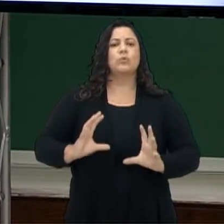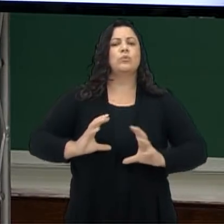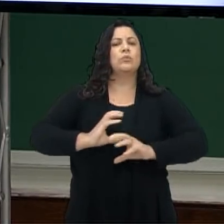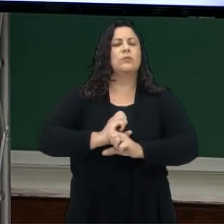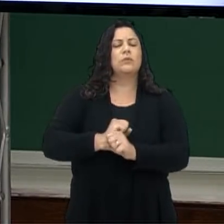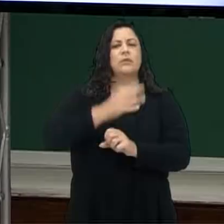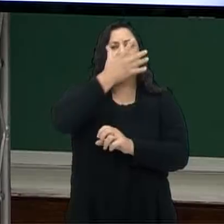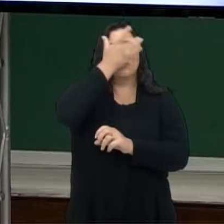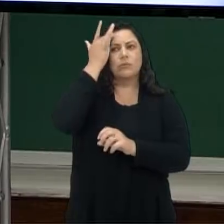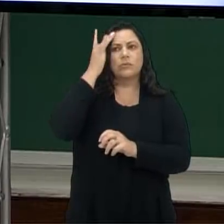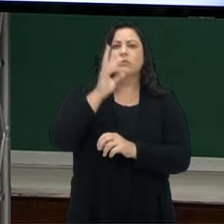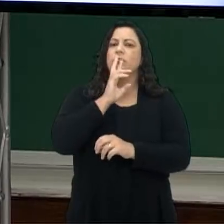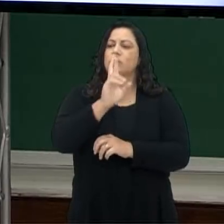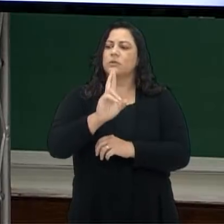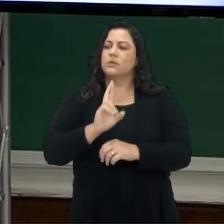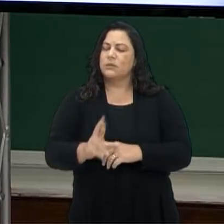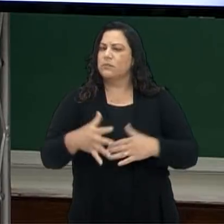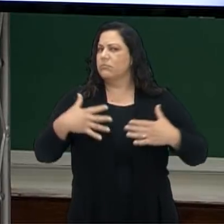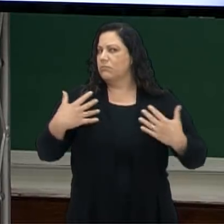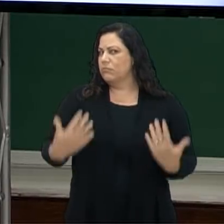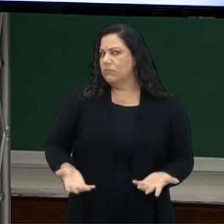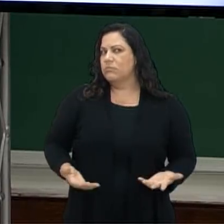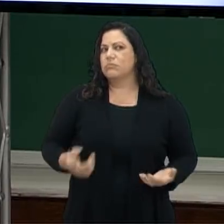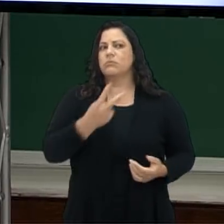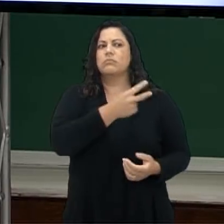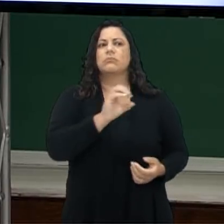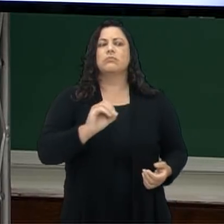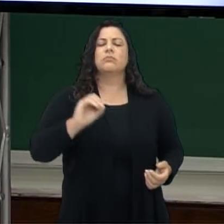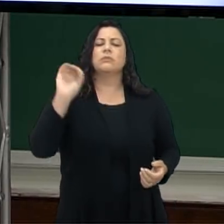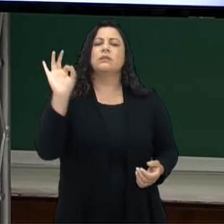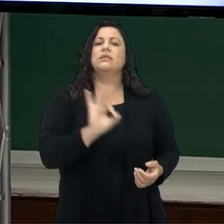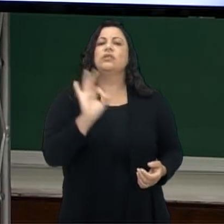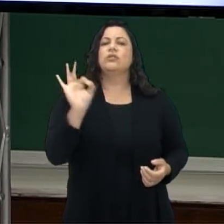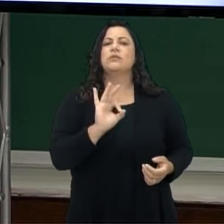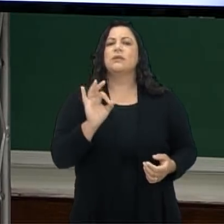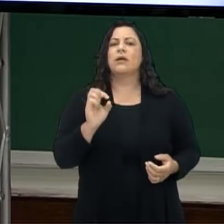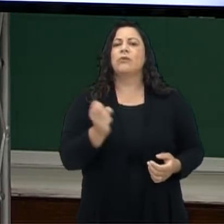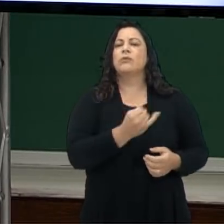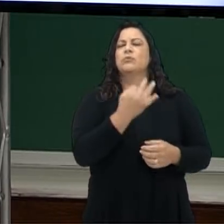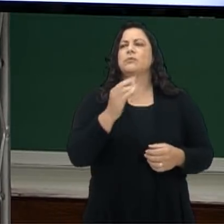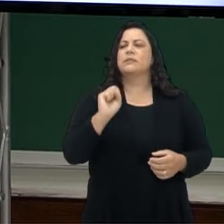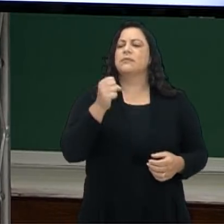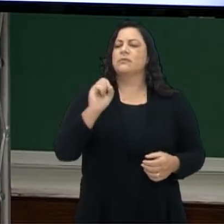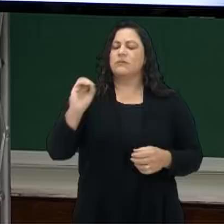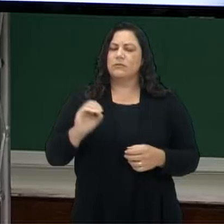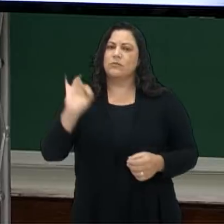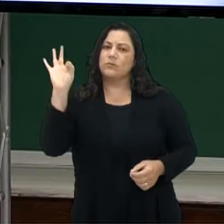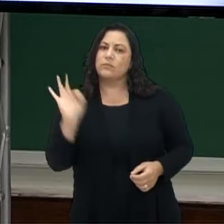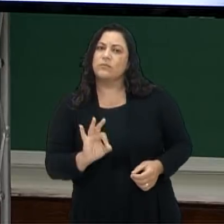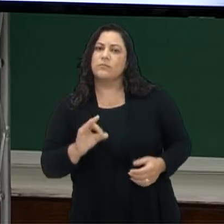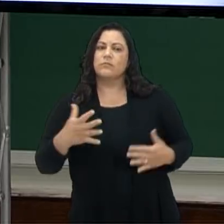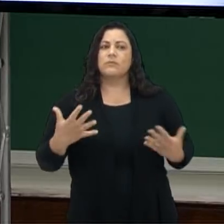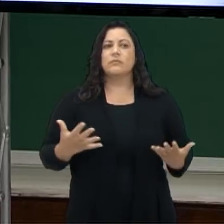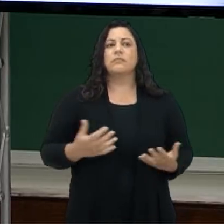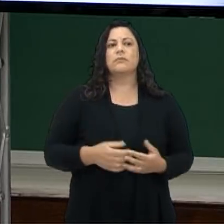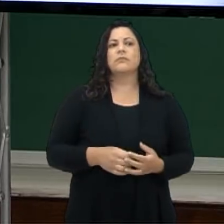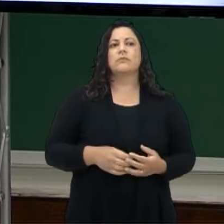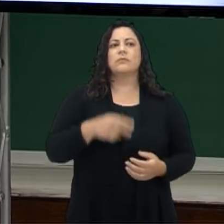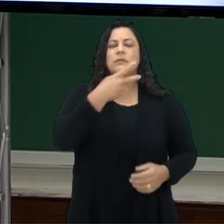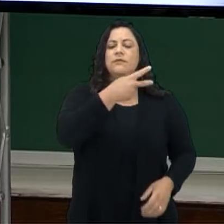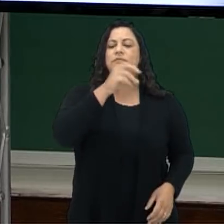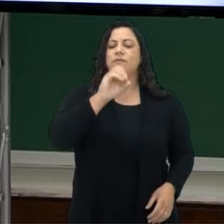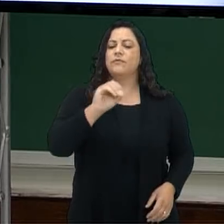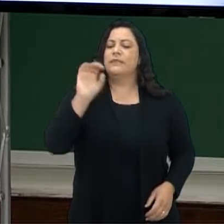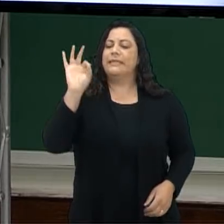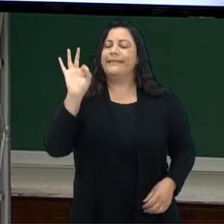que responderam? 20 equivale a quanto por cento de 80? Então, quero saber, 20 é quanto